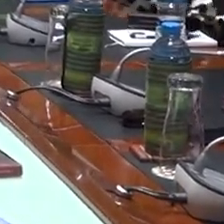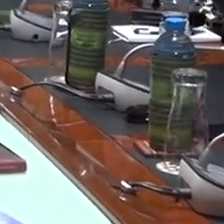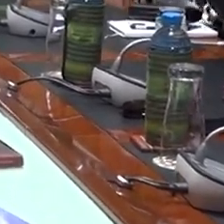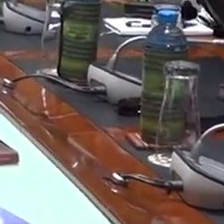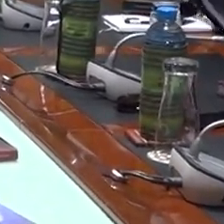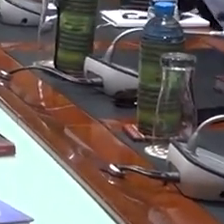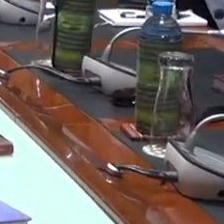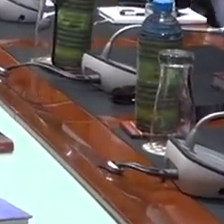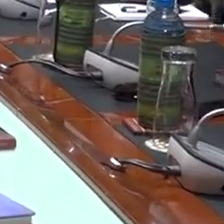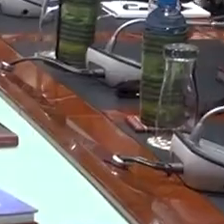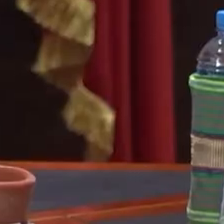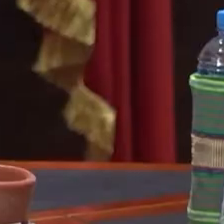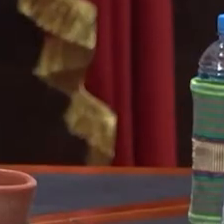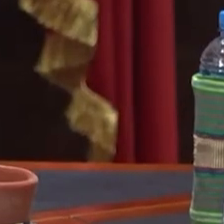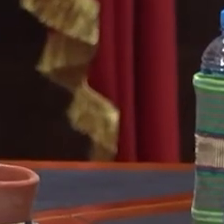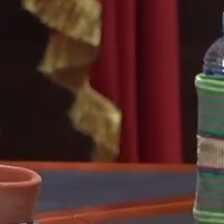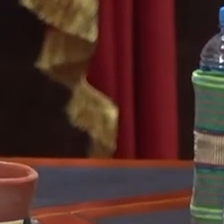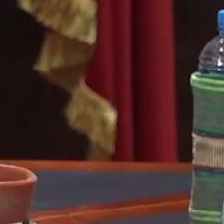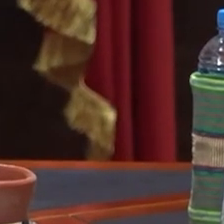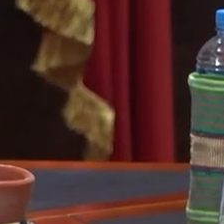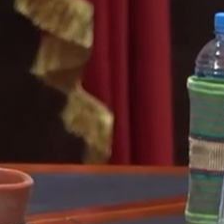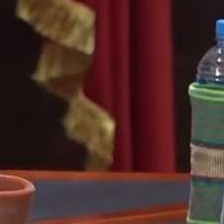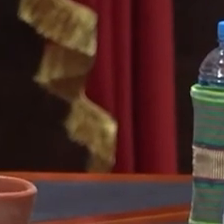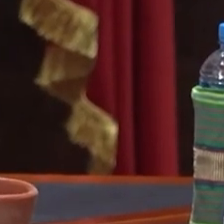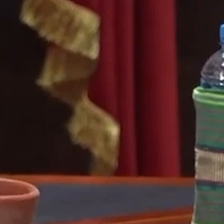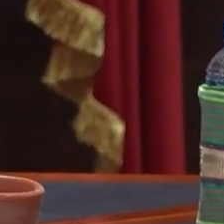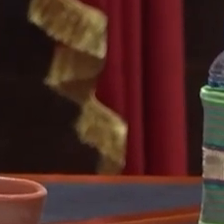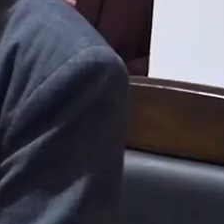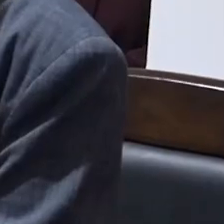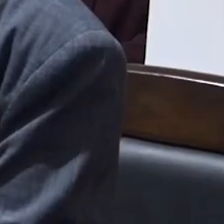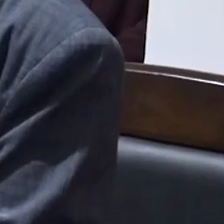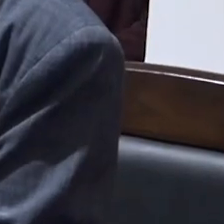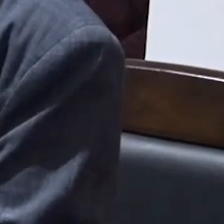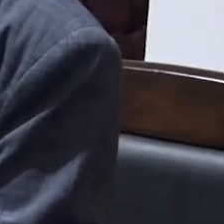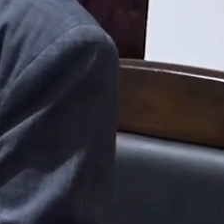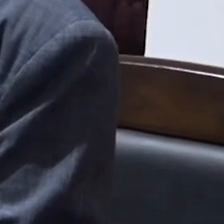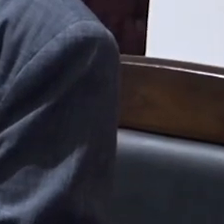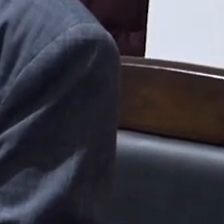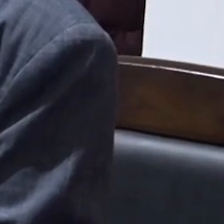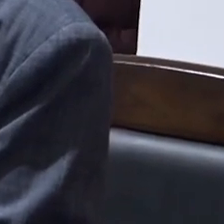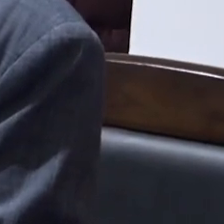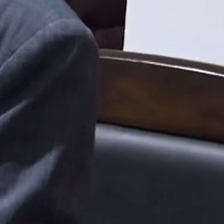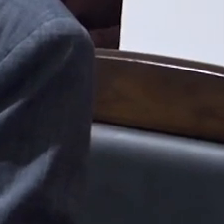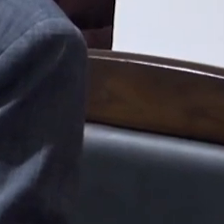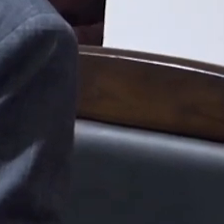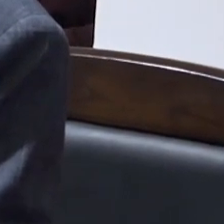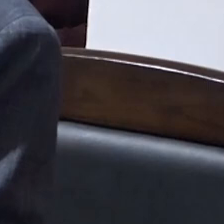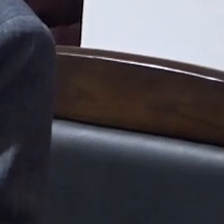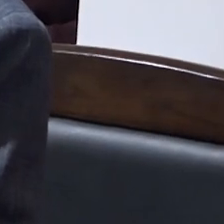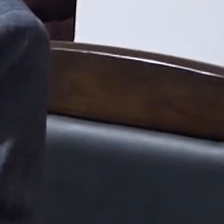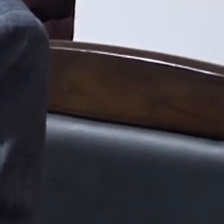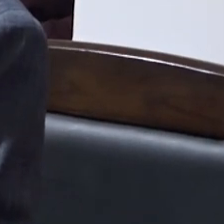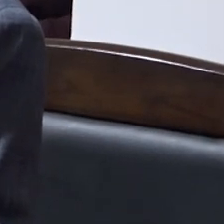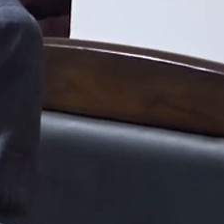presidente da República, onde apresenta progresso e preparação do festival na se realiza e a Lourenço Sanolores em Lima, to